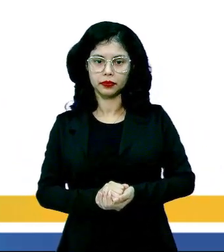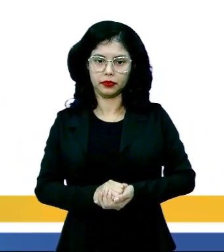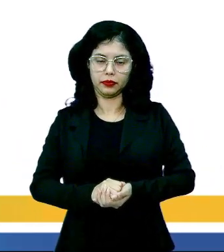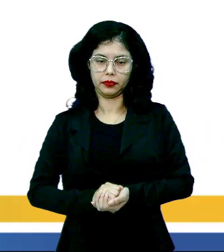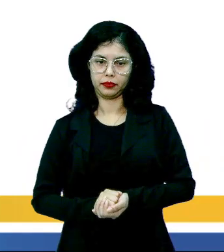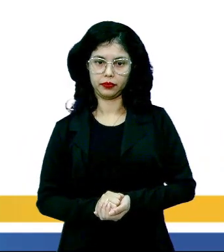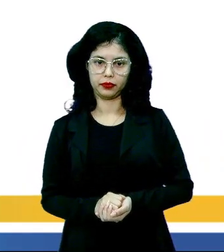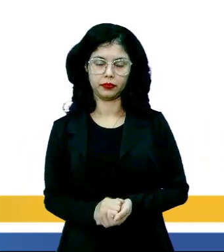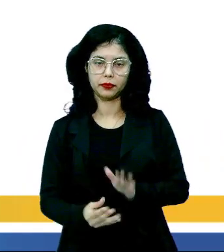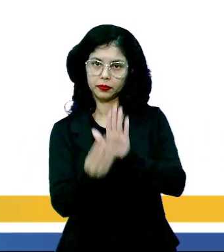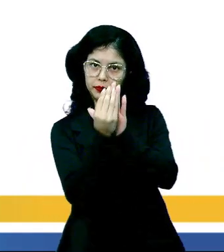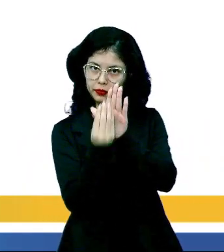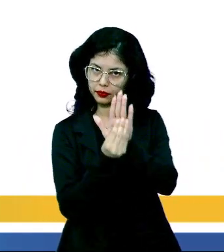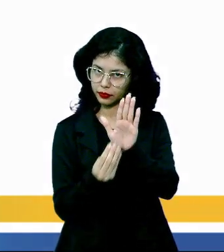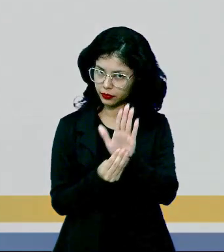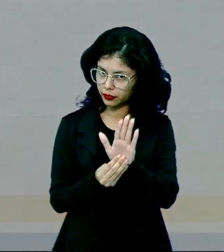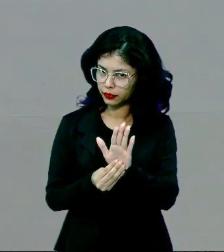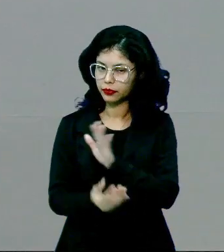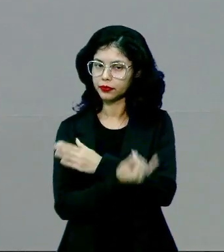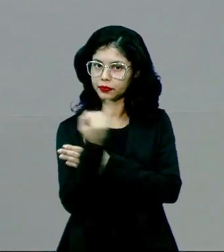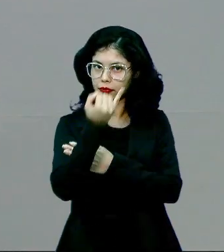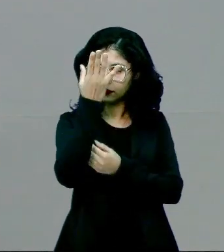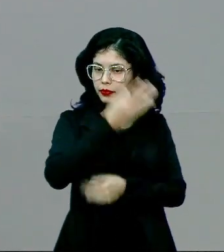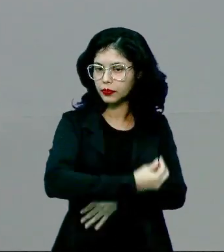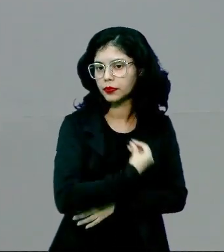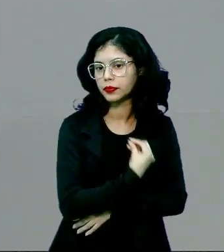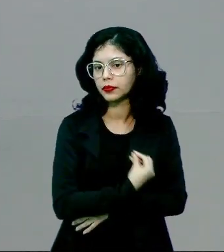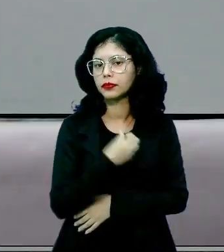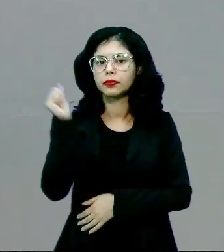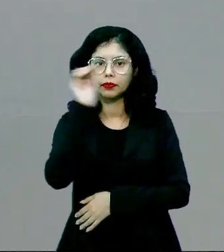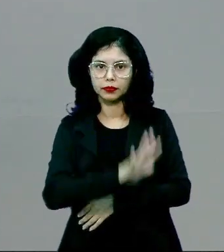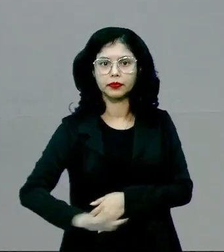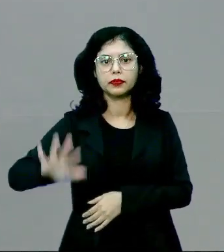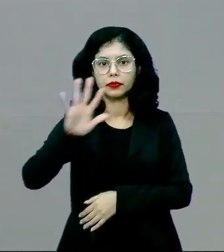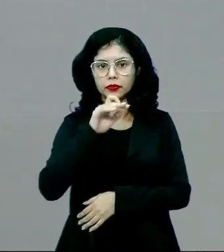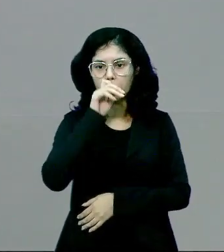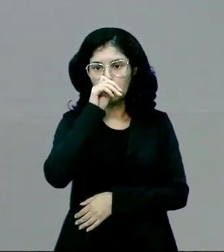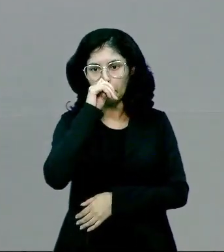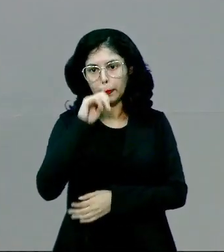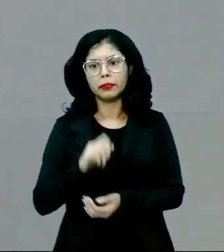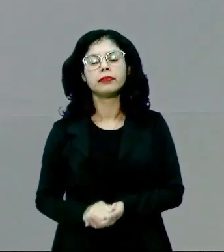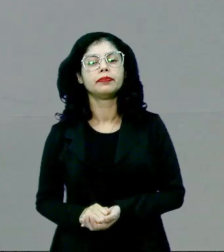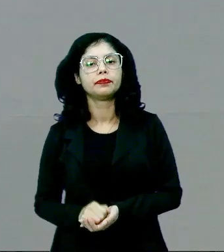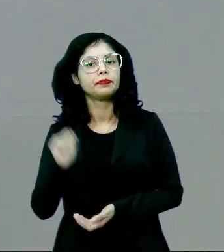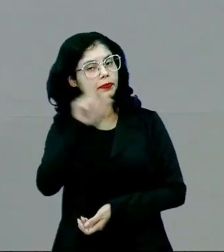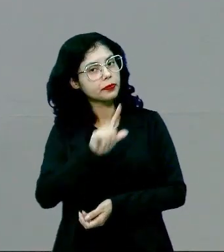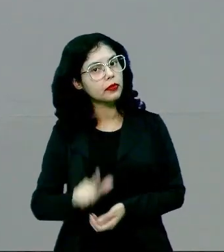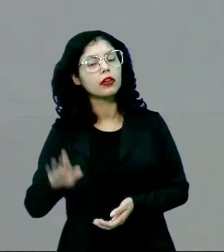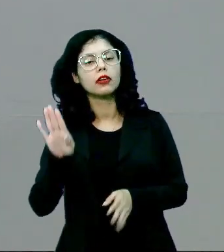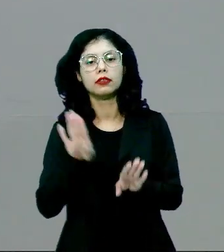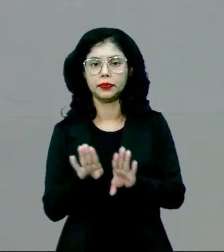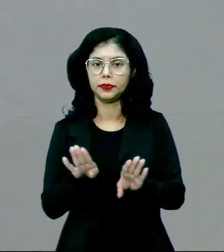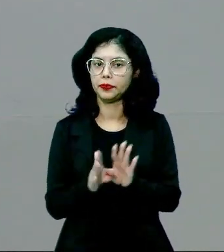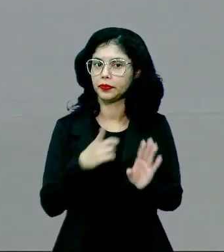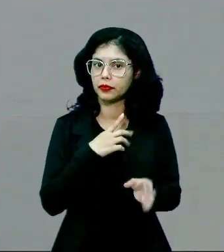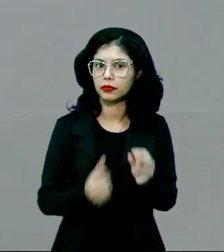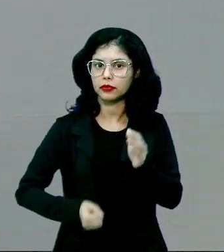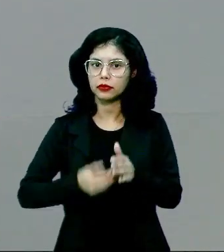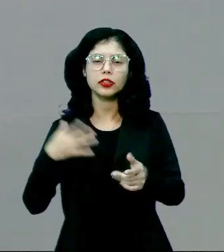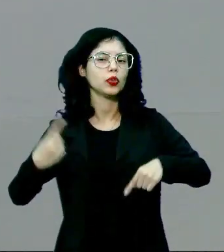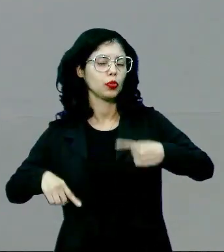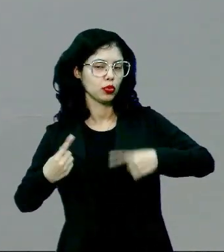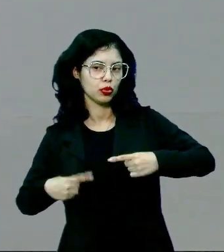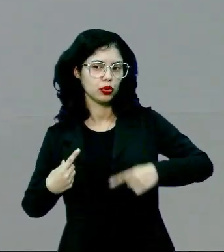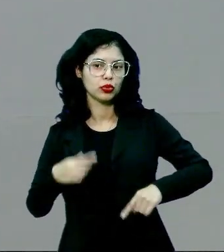e fatos relevantes da vida né geralmente aí é nesses textos literários a gente tem muita questão